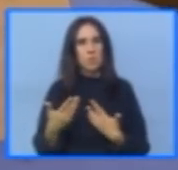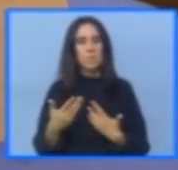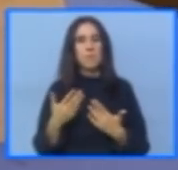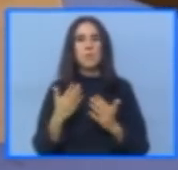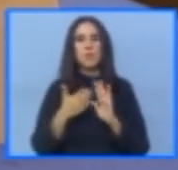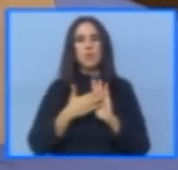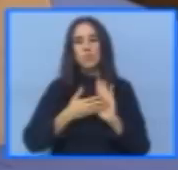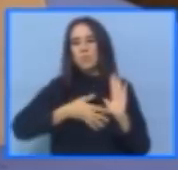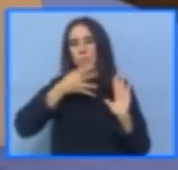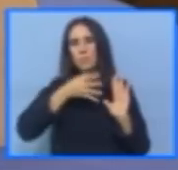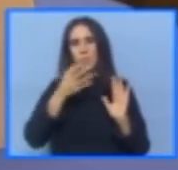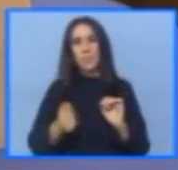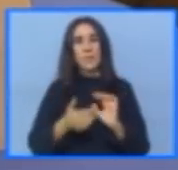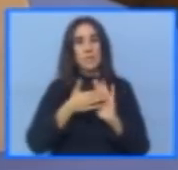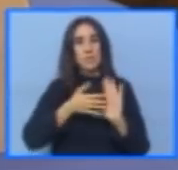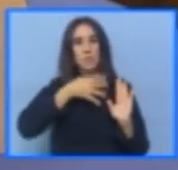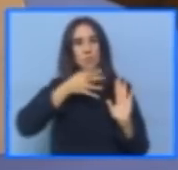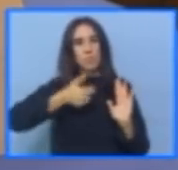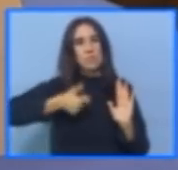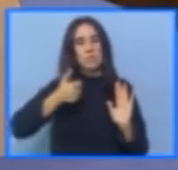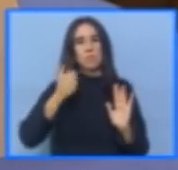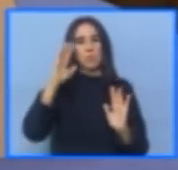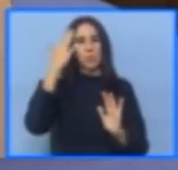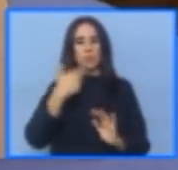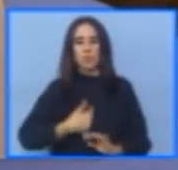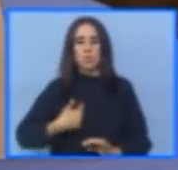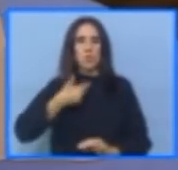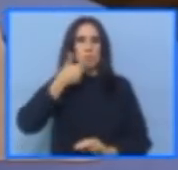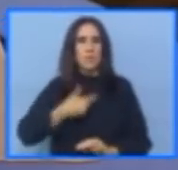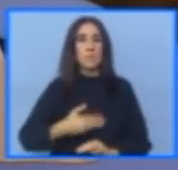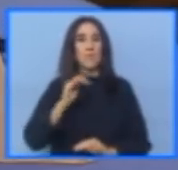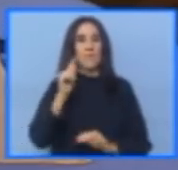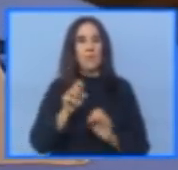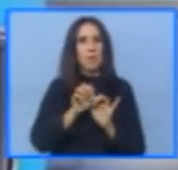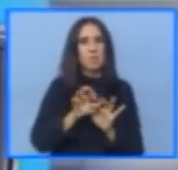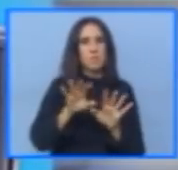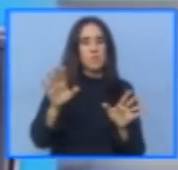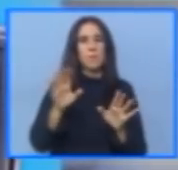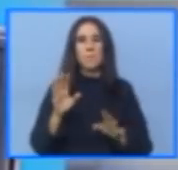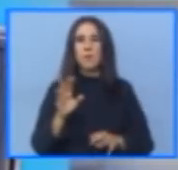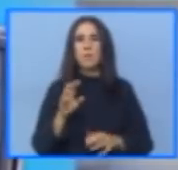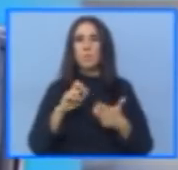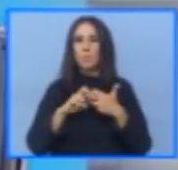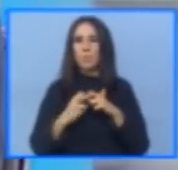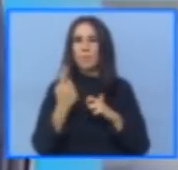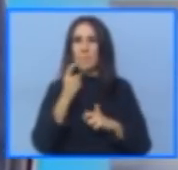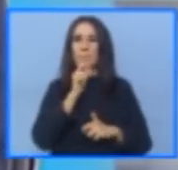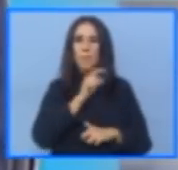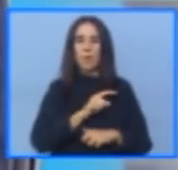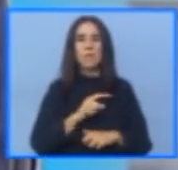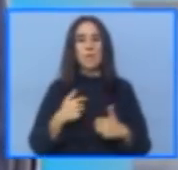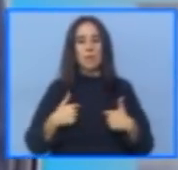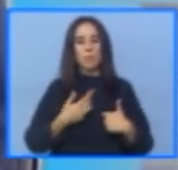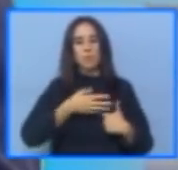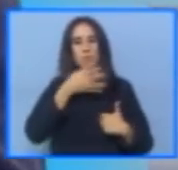do testemunho. O testemunho é uma dinâmica central na experiência cristã e na transmissão da fé, mas pode ter um problema, é quando o que eu